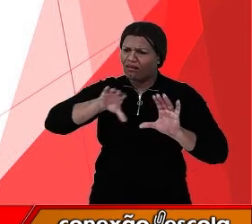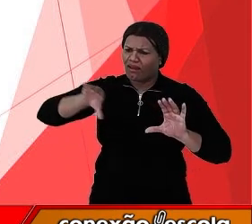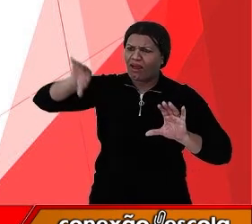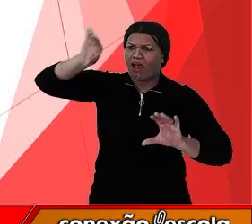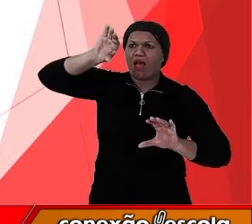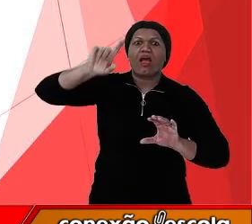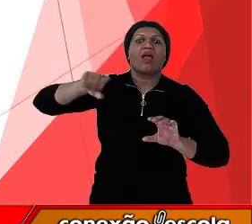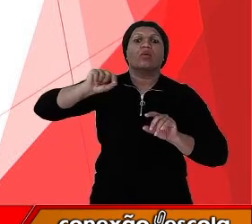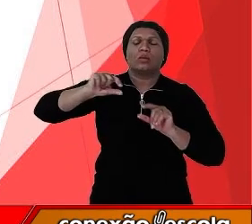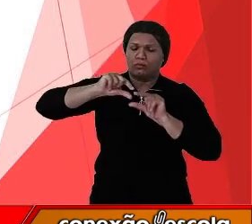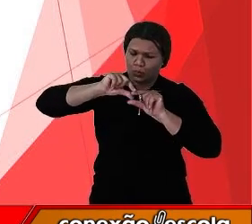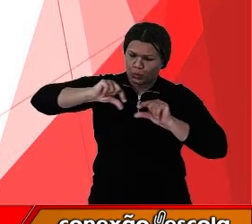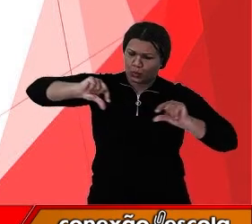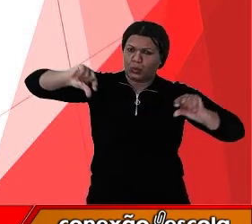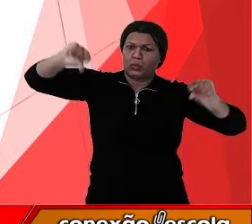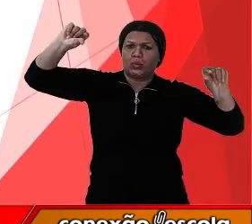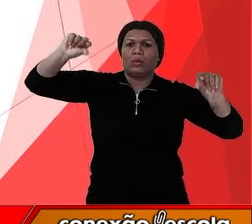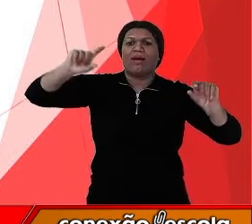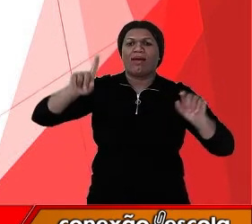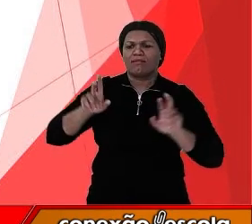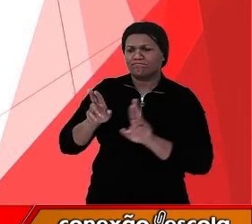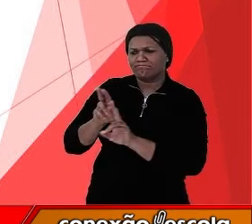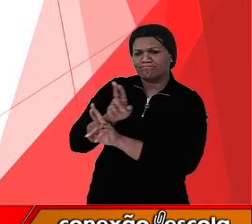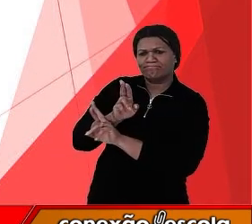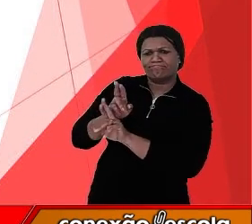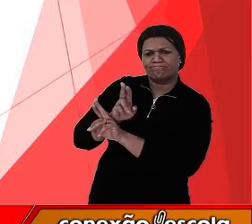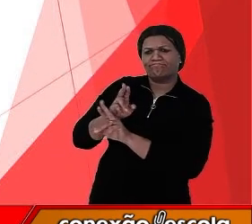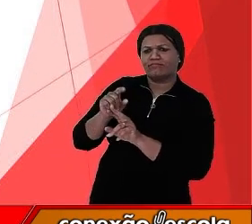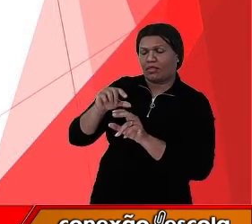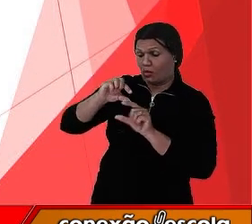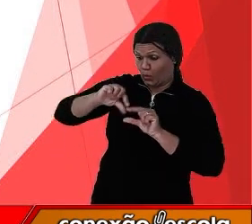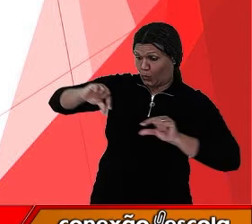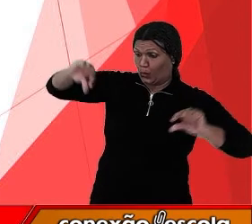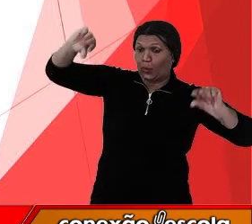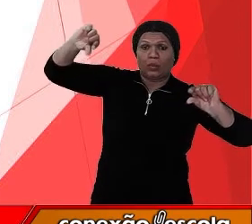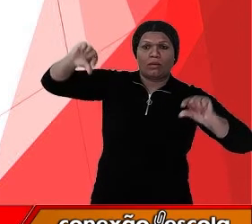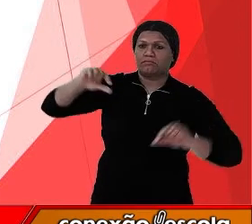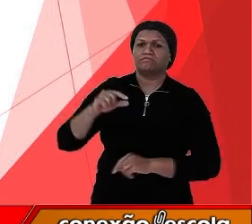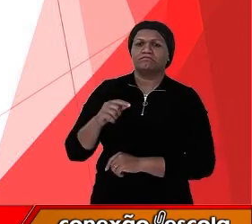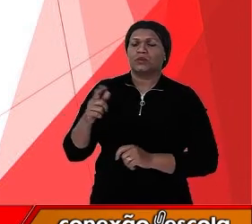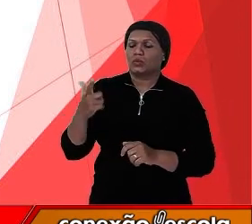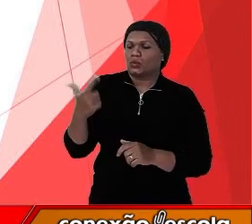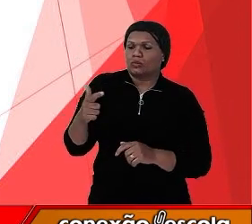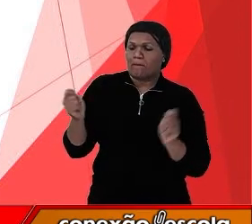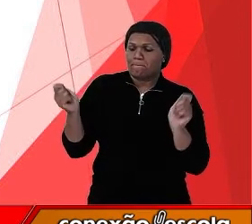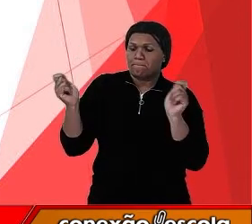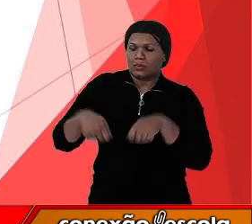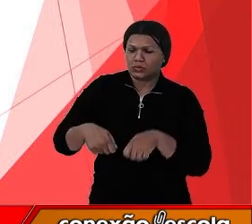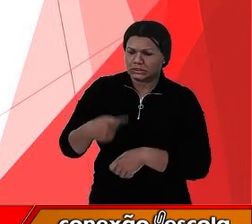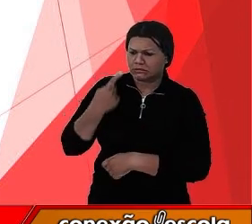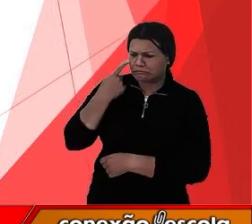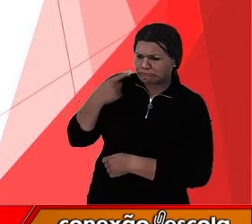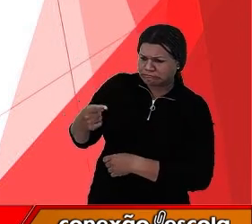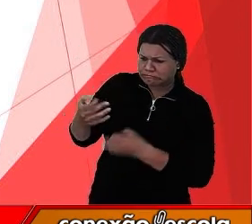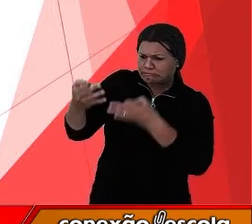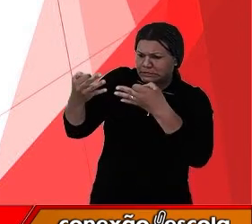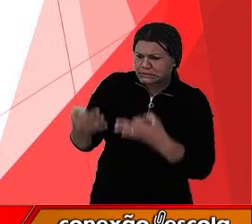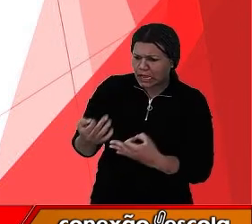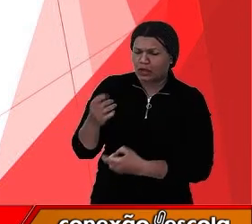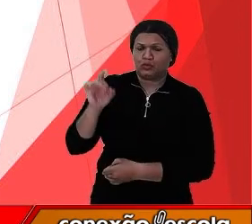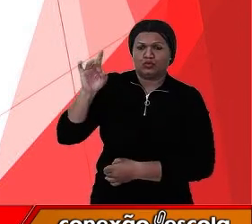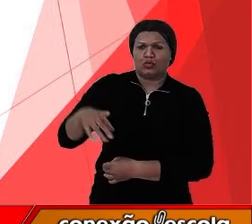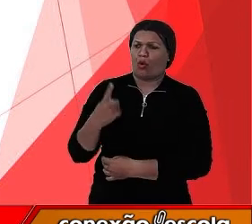chamados de faixas de transição são regiões aonde Não foi possível estabelecer um